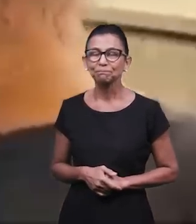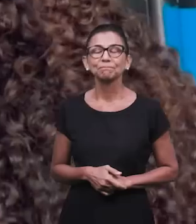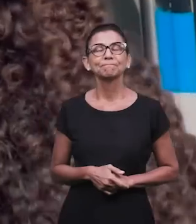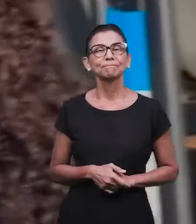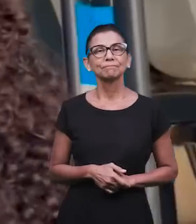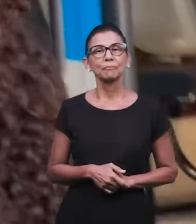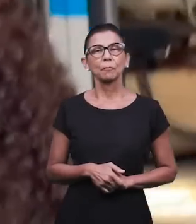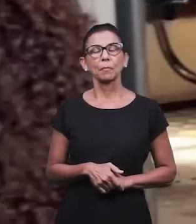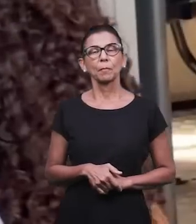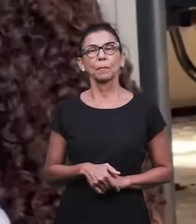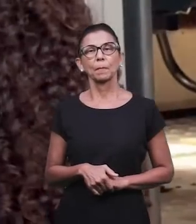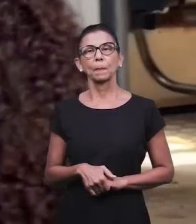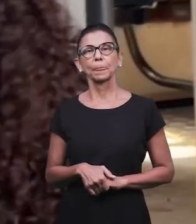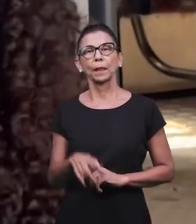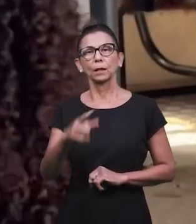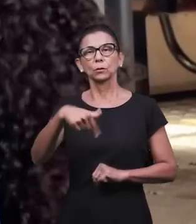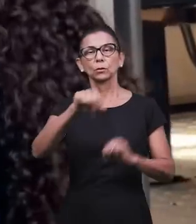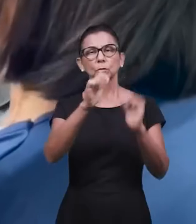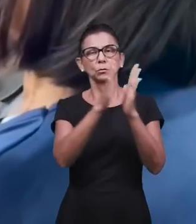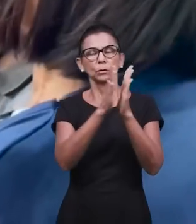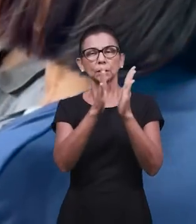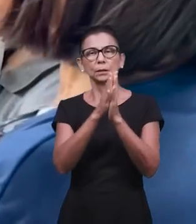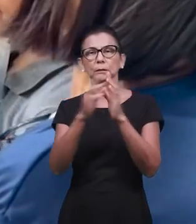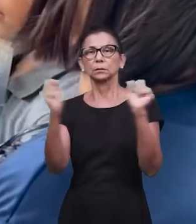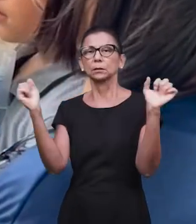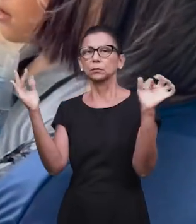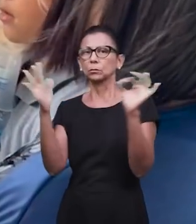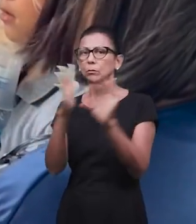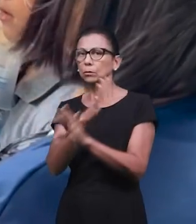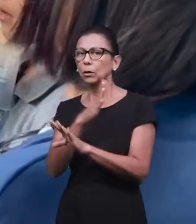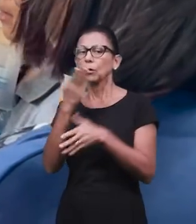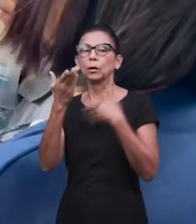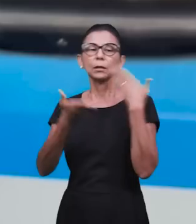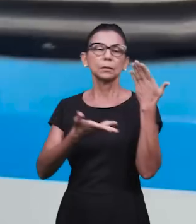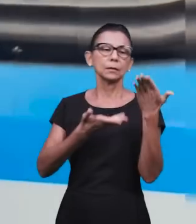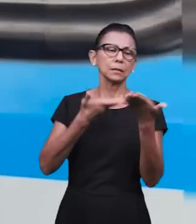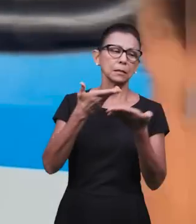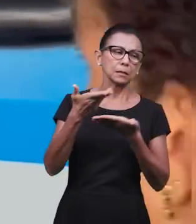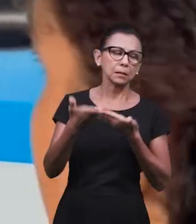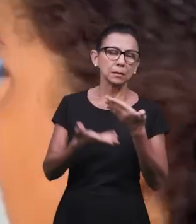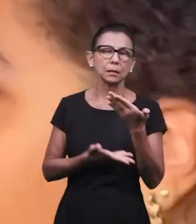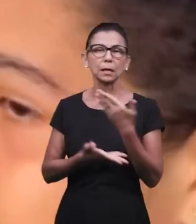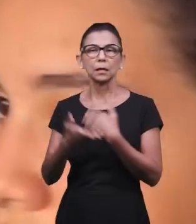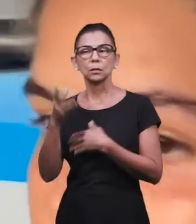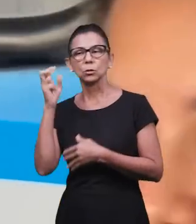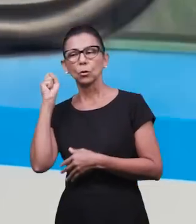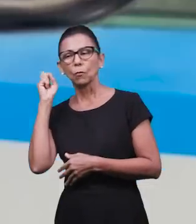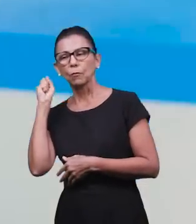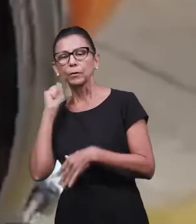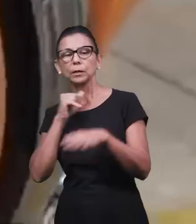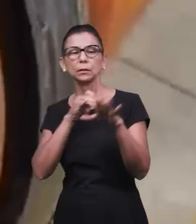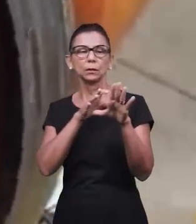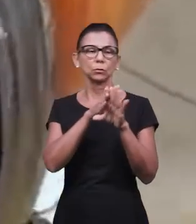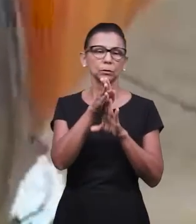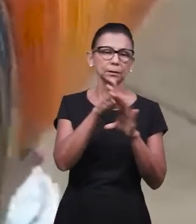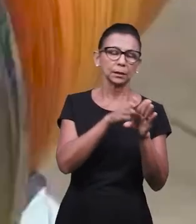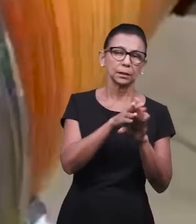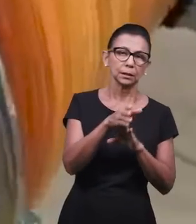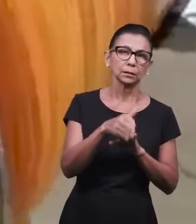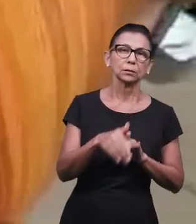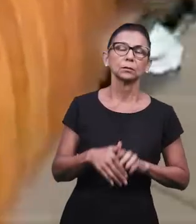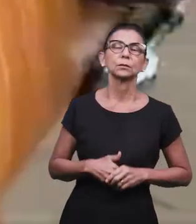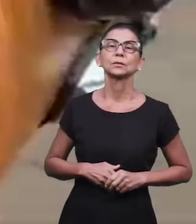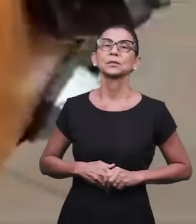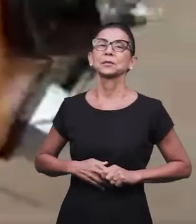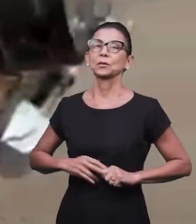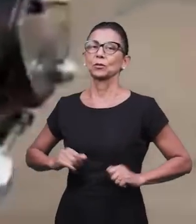assistimos a muitas vidas, orando, glorificando, assistindo, ouvindo, aconselhando. E os nossos jovens